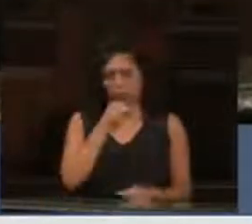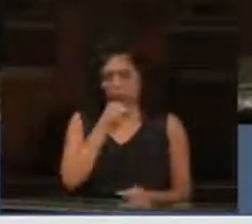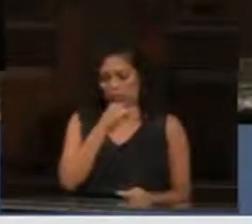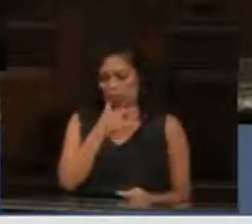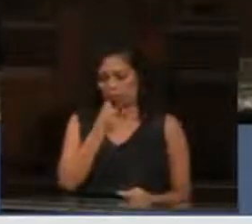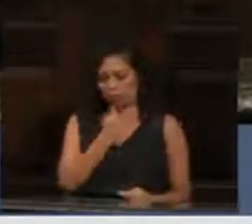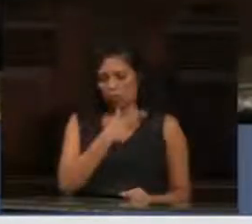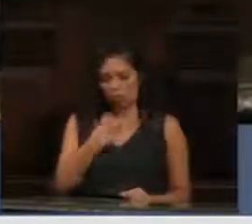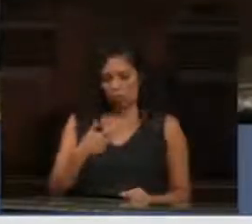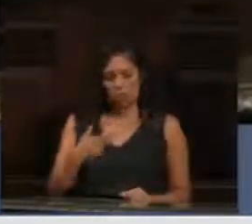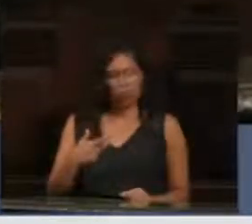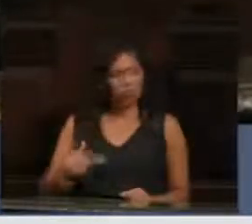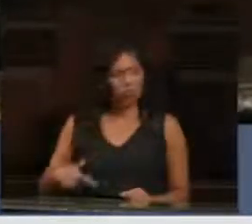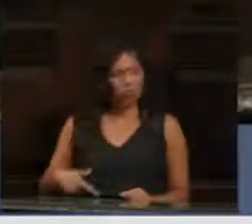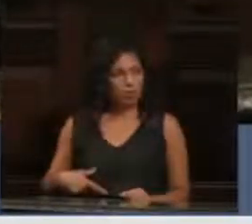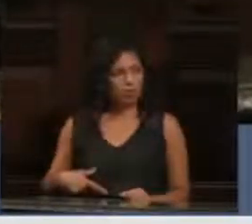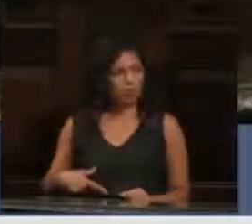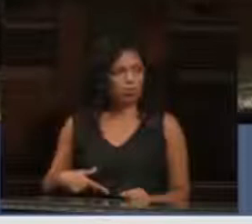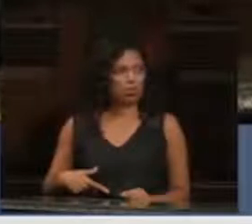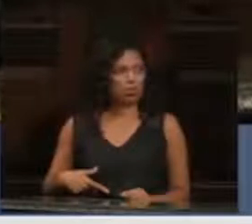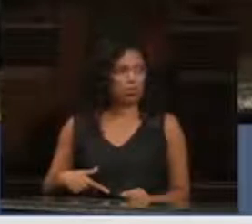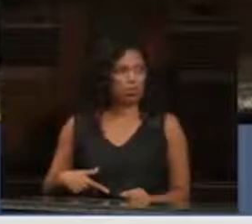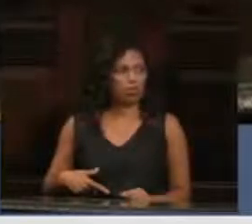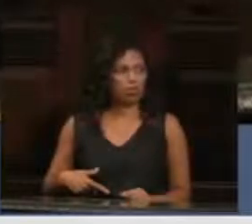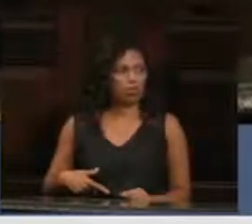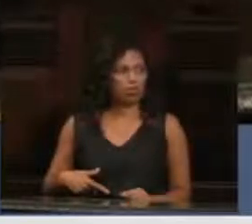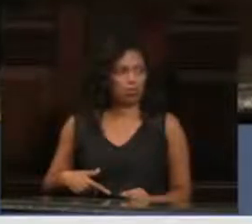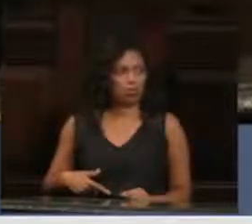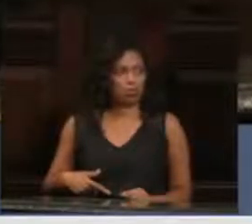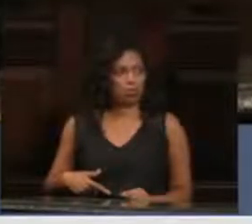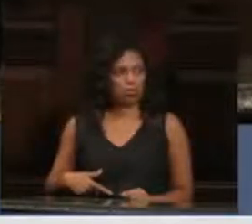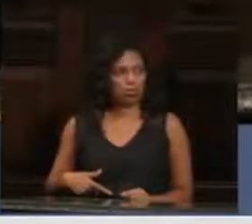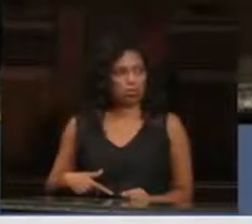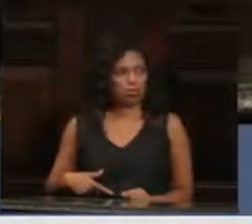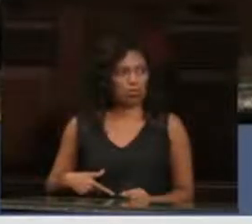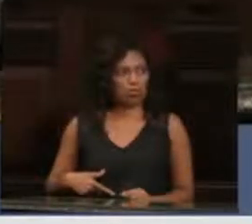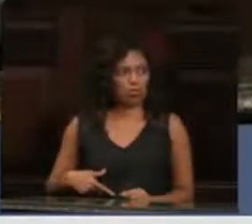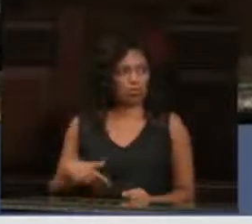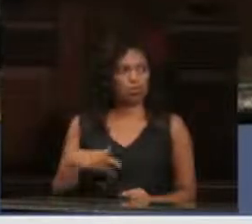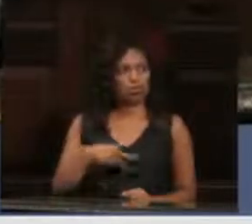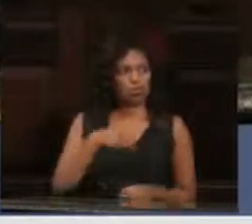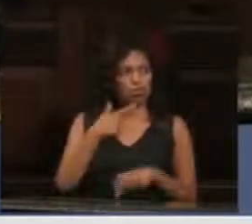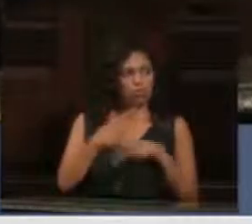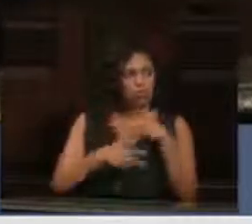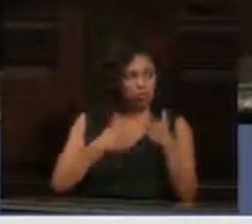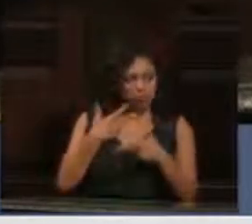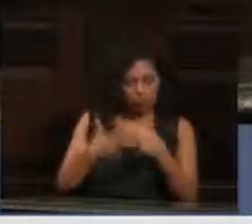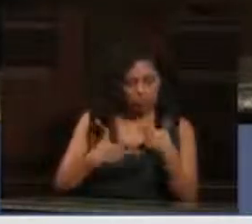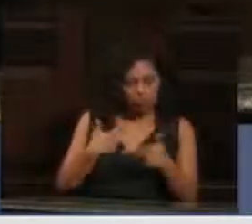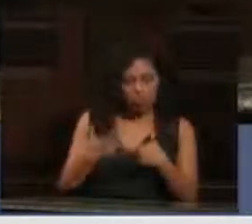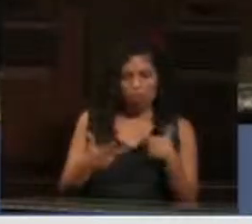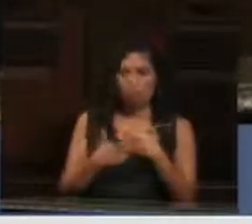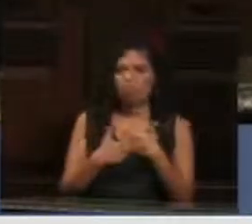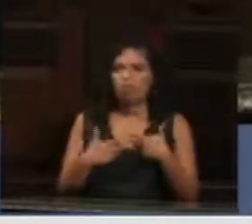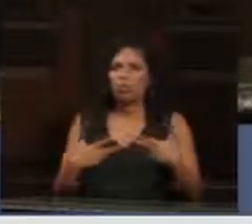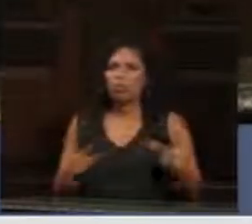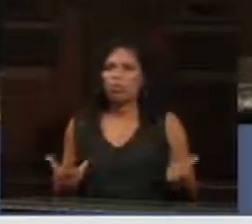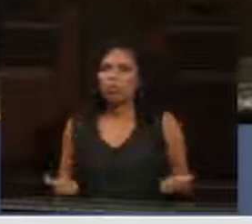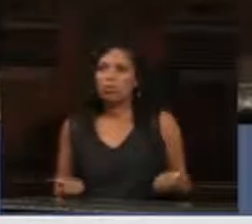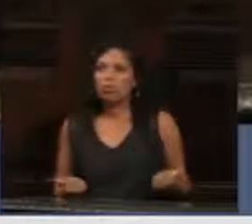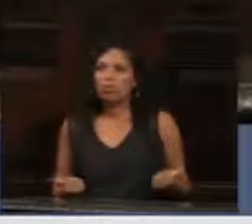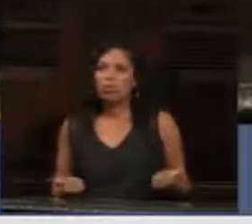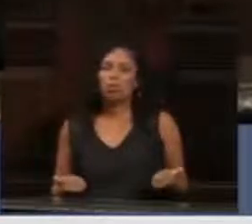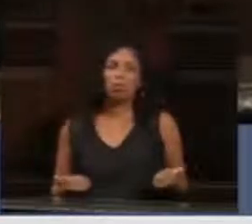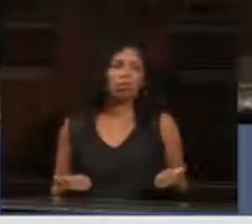presidente de trajetória controversa, em função de suas implicações ainda não suficientemente explicadas